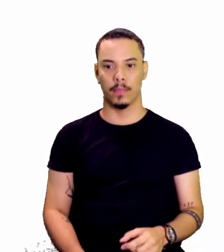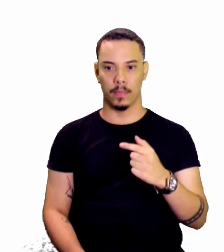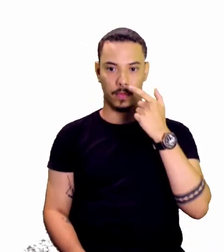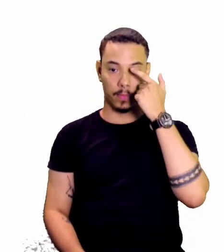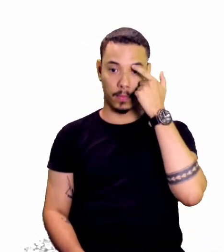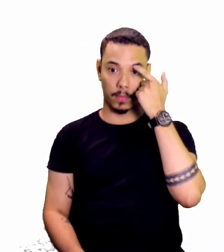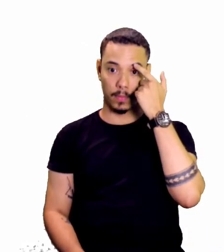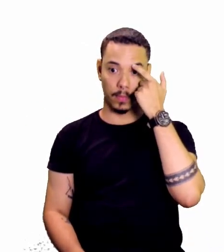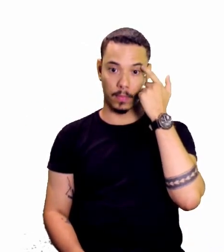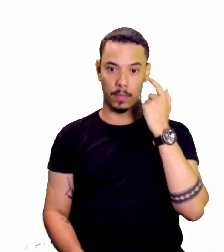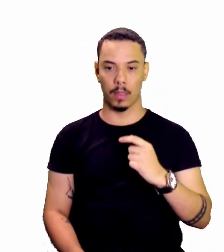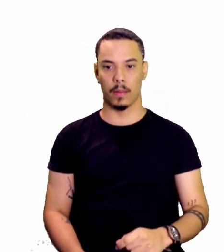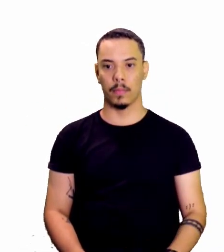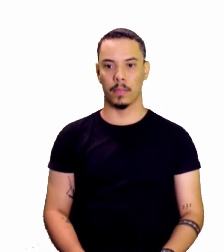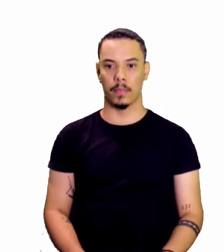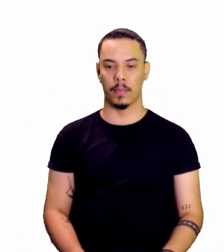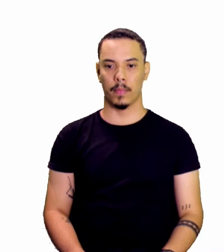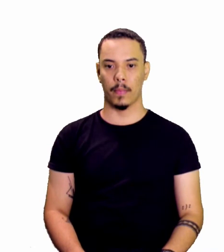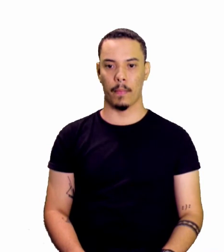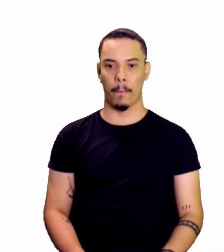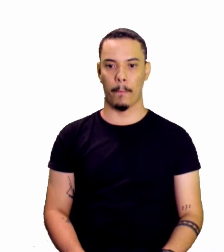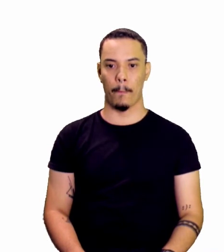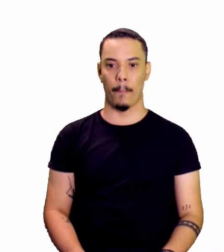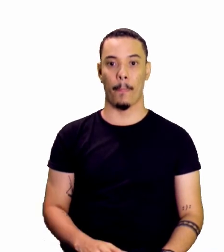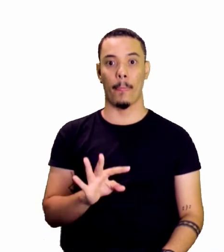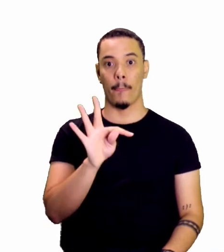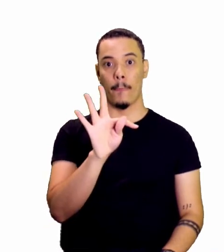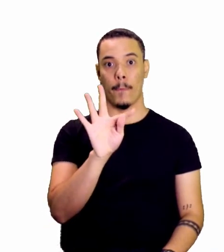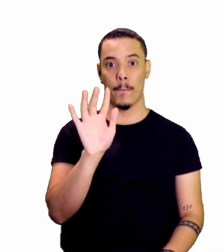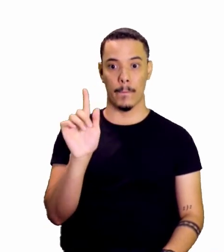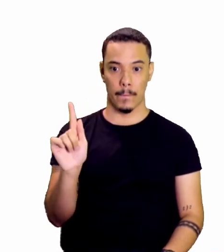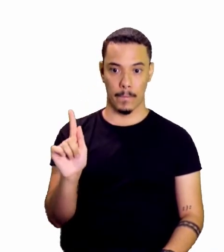então a tangente eu vou apagar aqui também